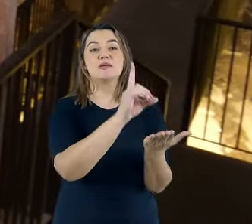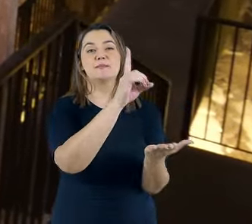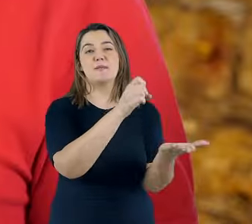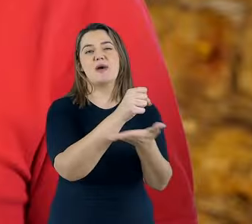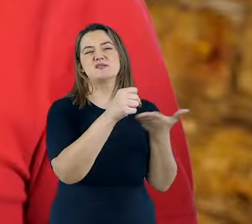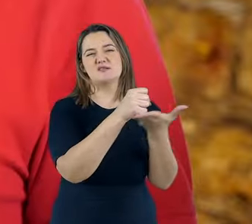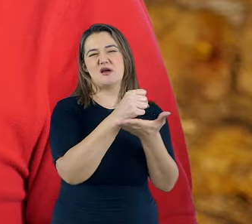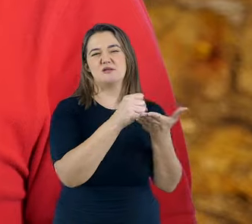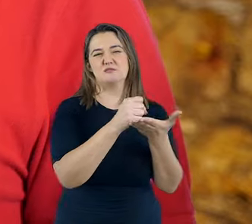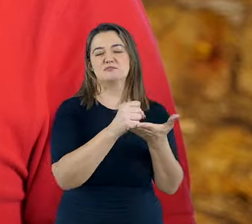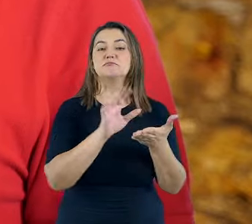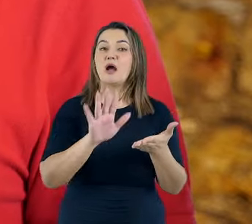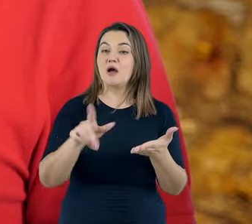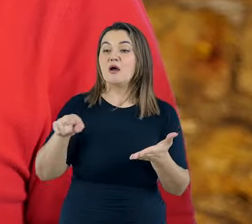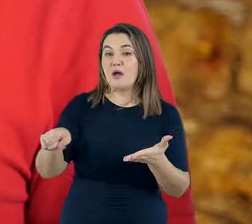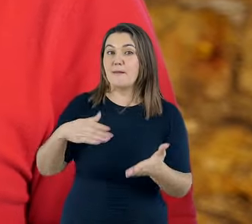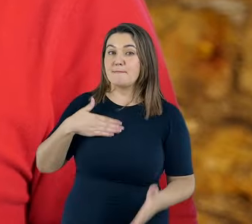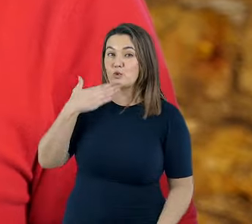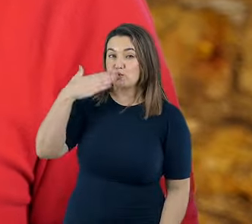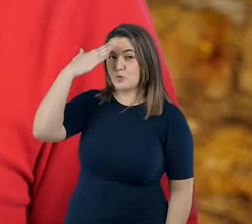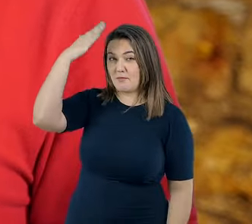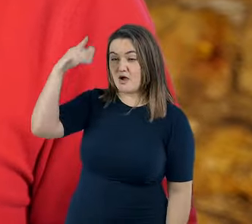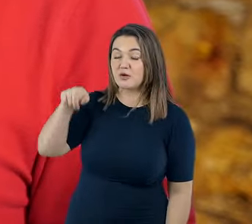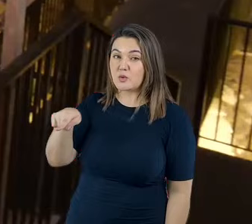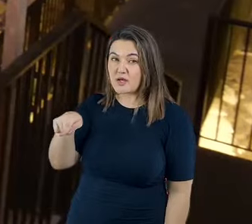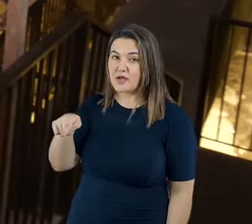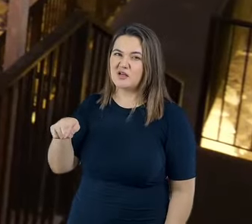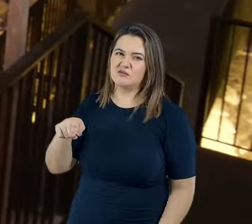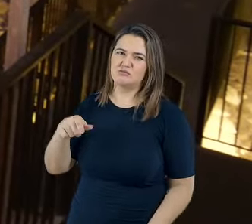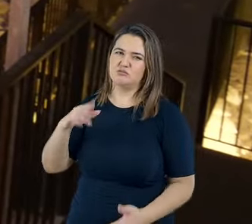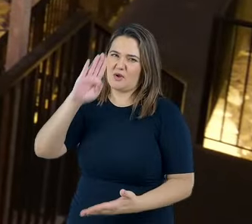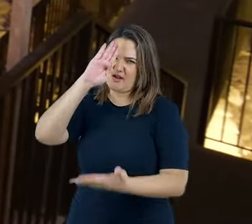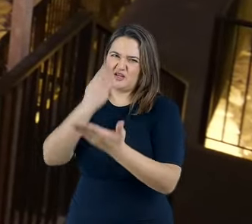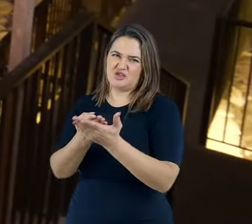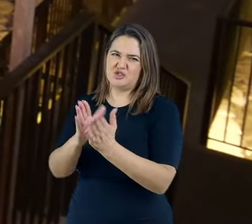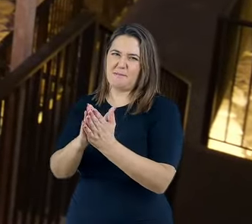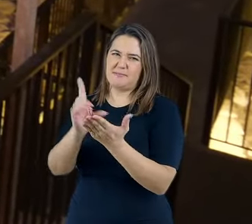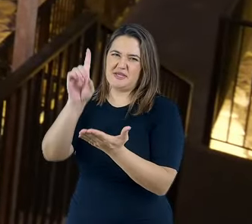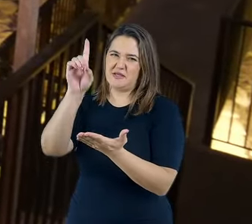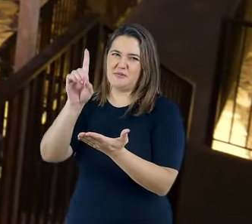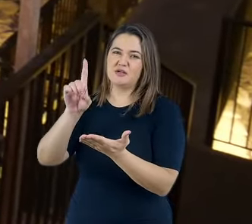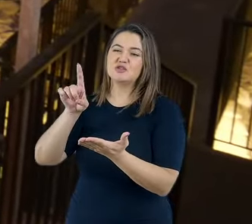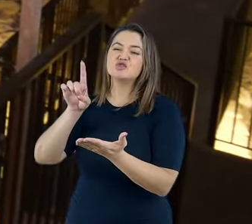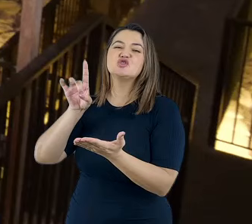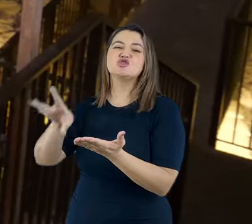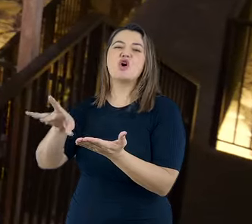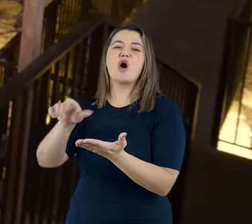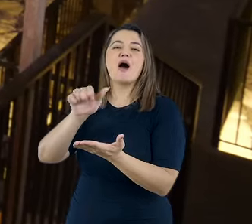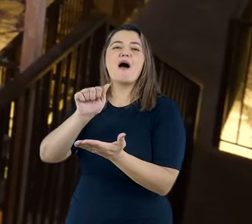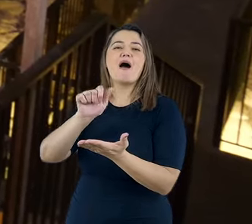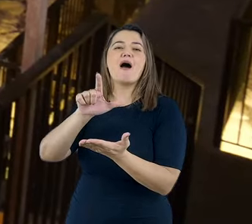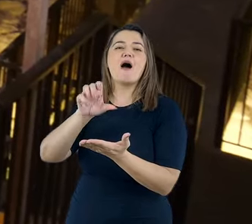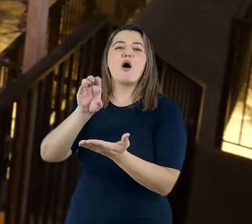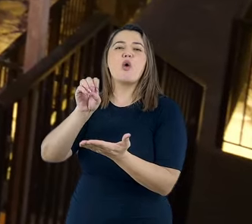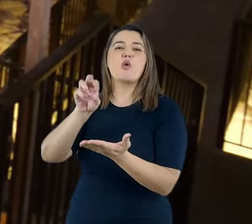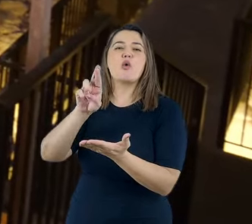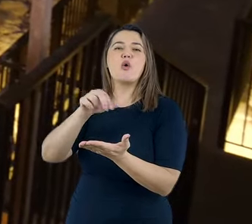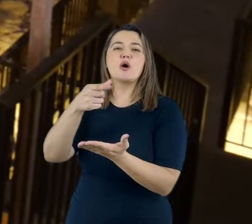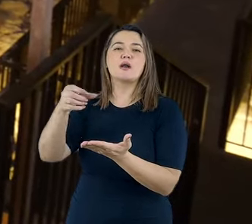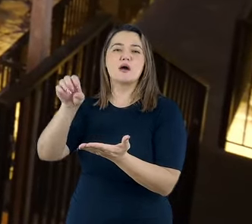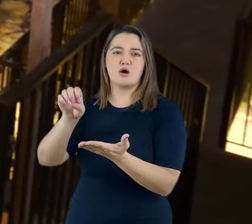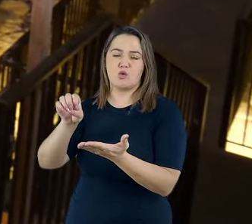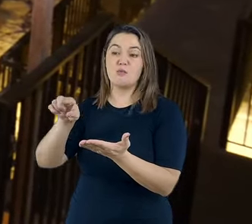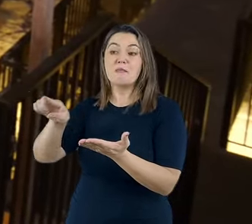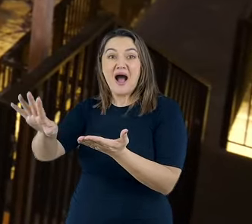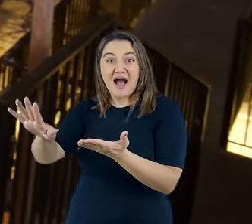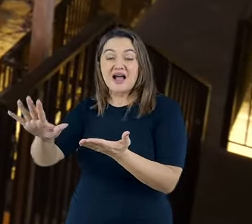Bíblia. Mesmo que os muçulmanos tenham o Alcorão e não a Bíblia como seu livro sagrado, muitas partes do Alcorão acabam dialogando